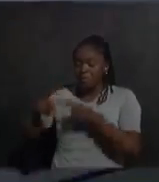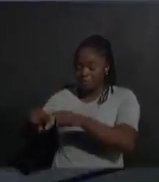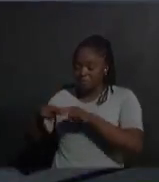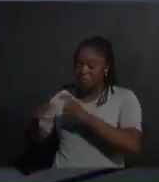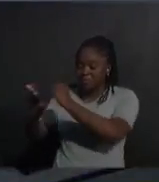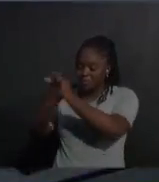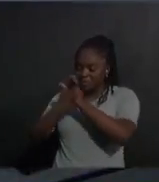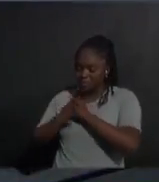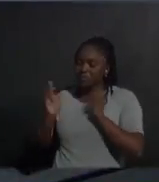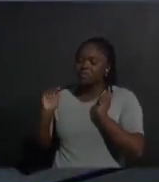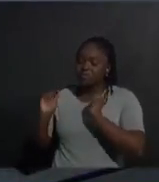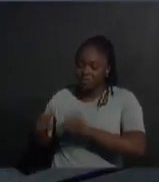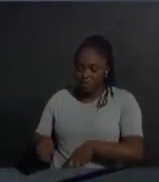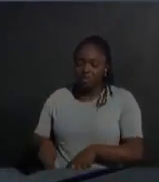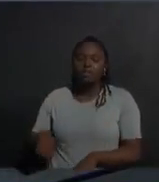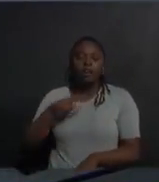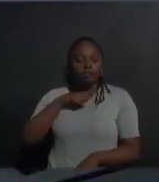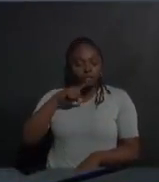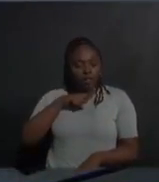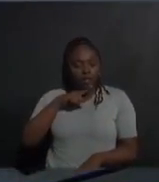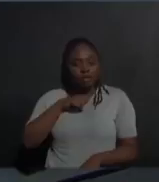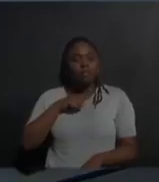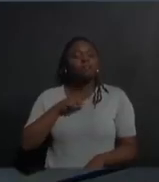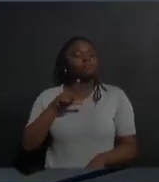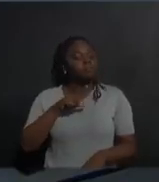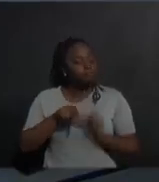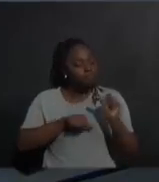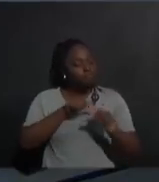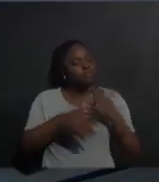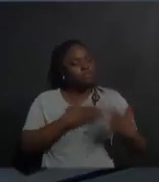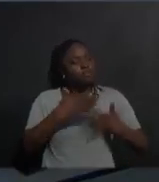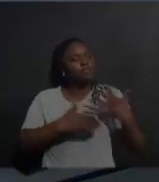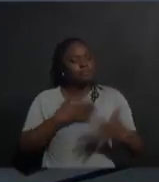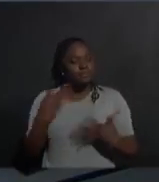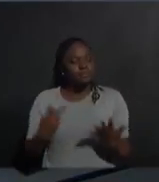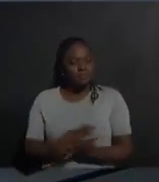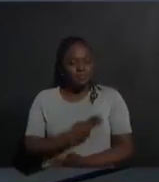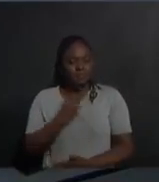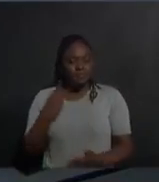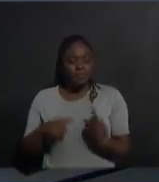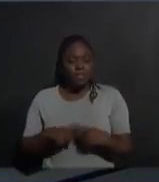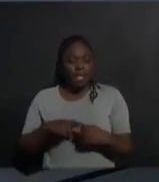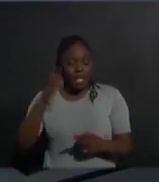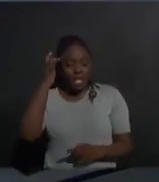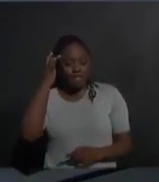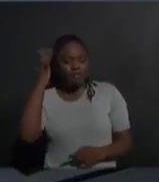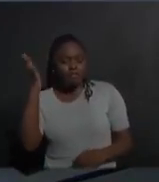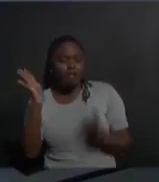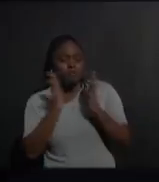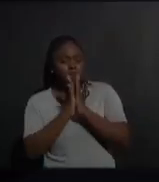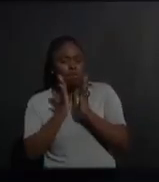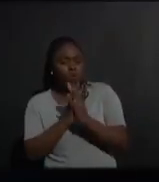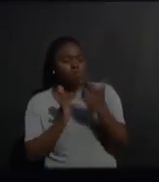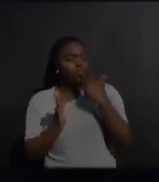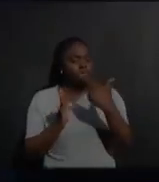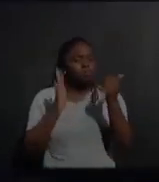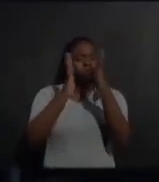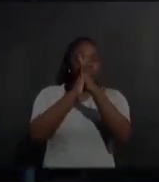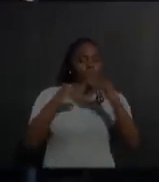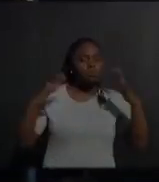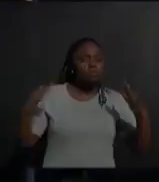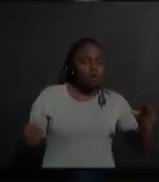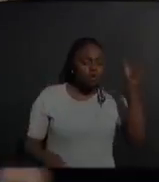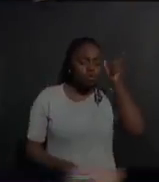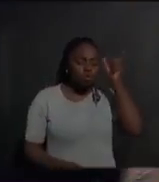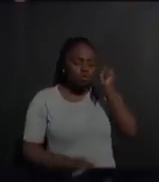ajudar. Onde tem isso? Tem um pouquinho de avivamento acontecendo. Porque é fácil orar em língua, expulsar demônio e ter um monte de teologia, mas não